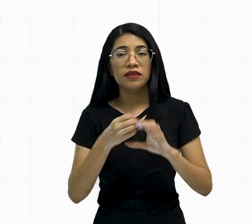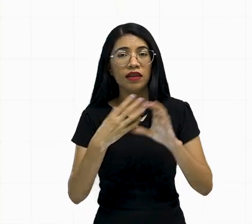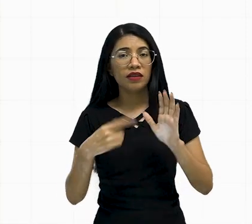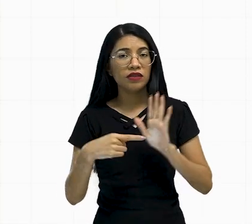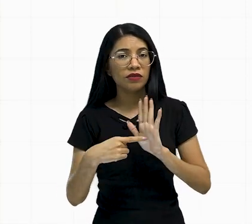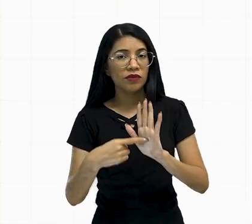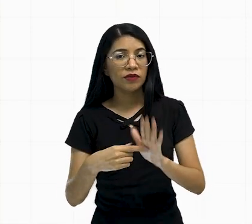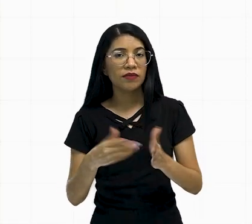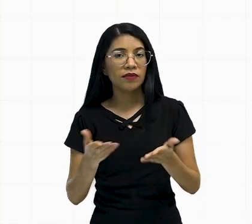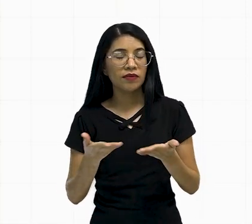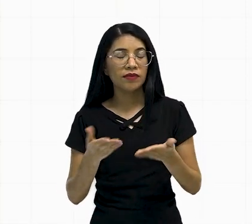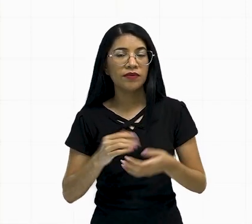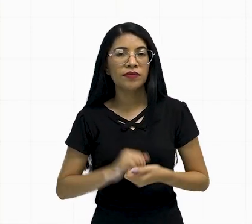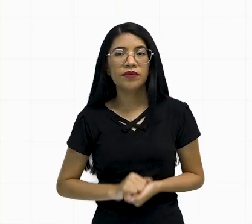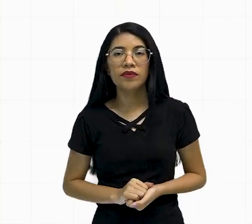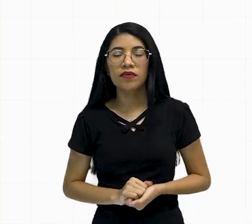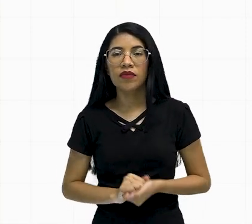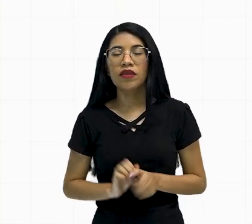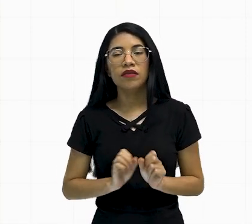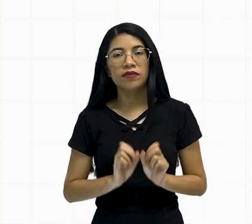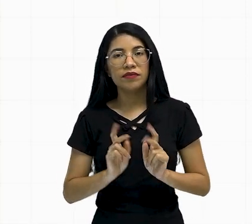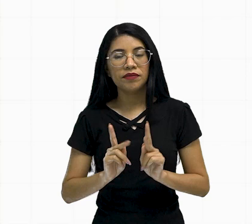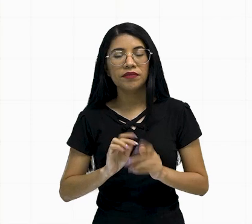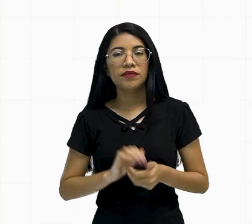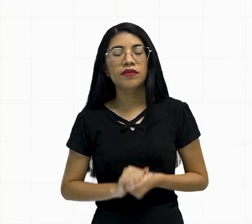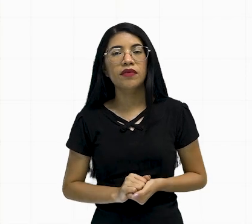agora. Beleza.